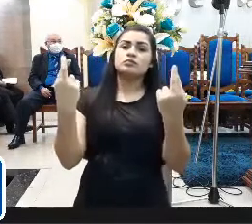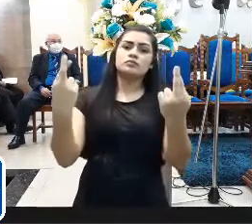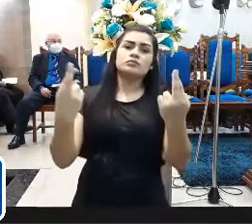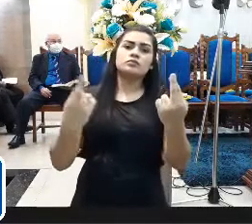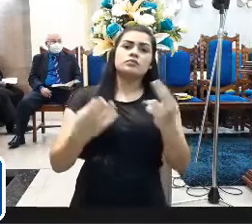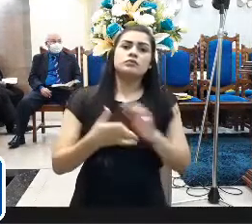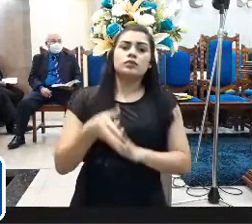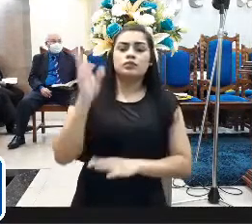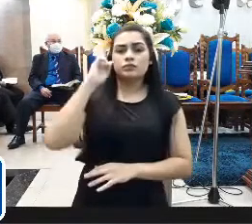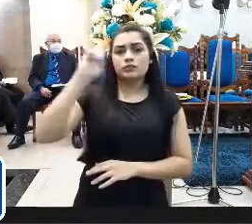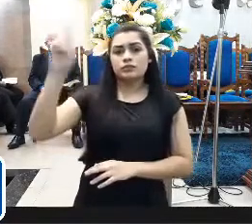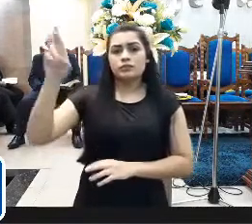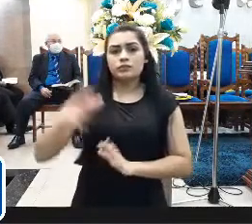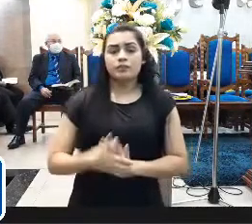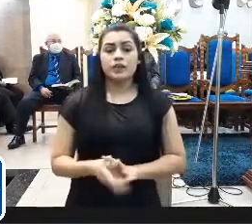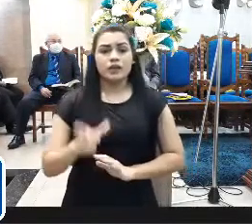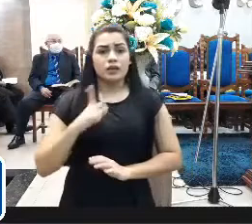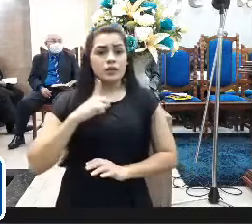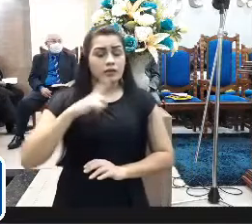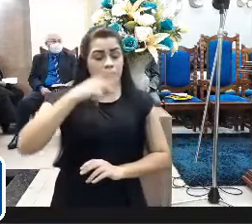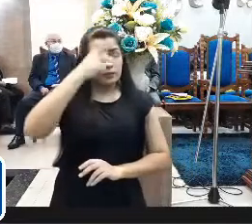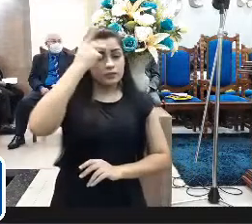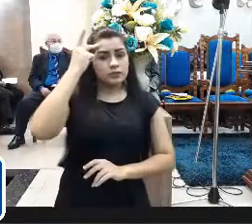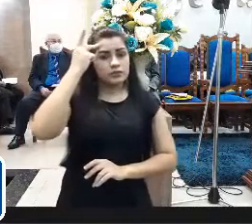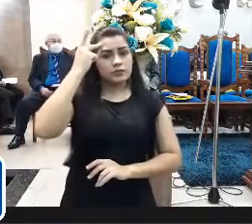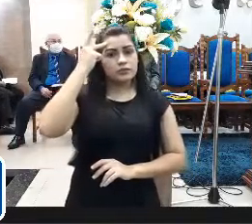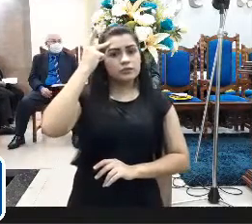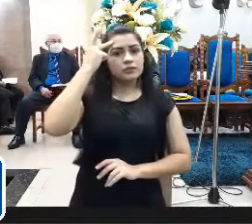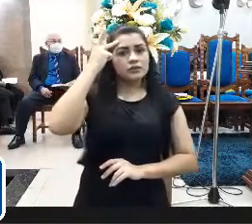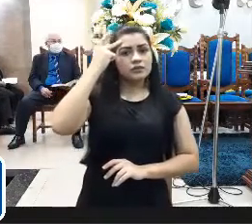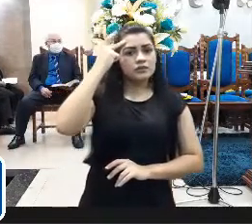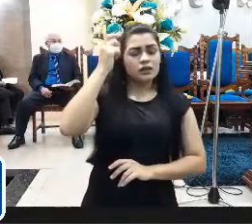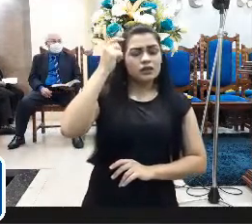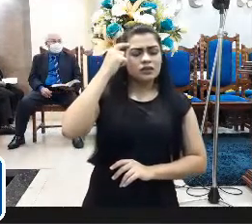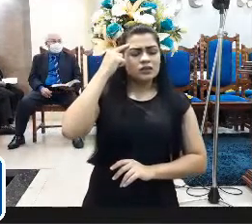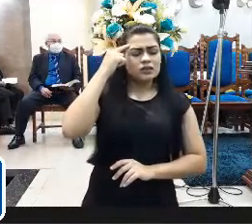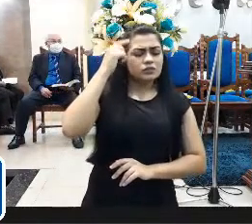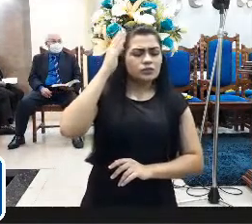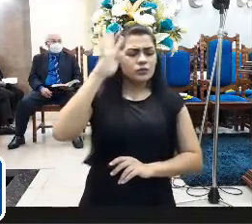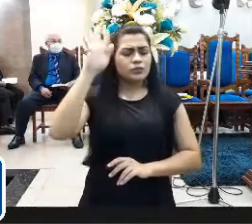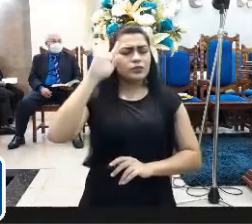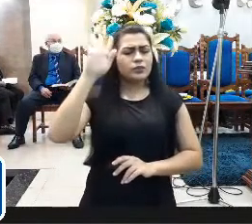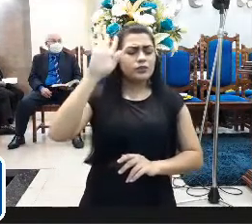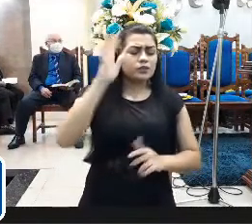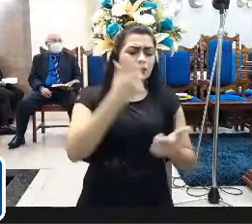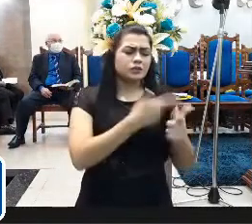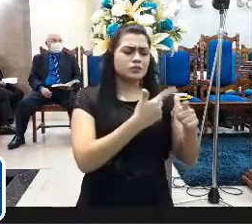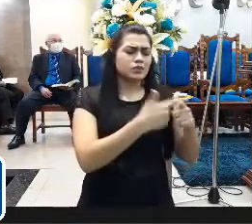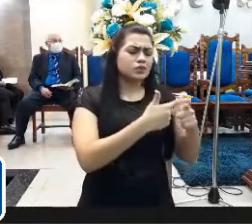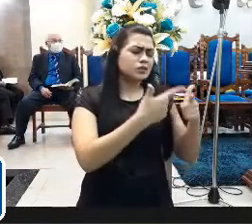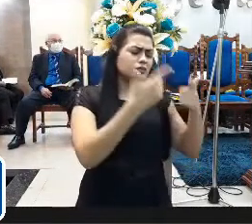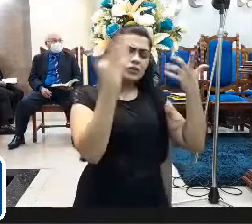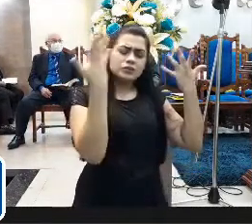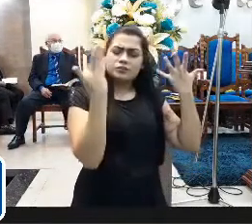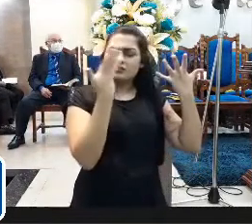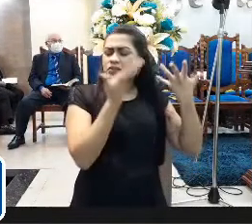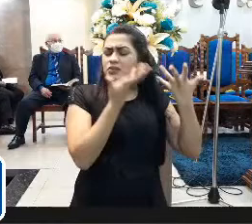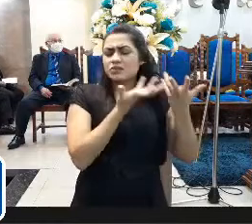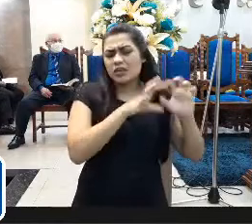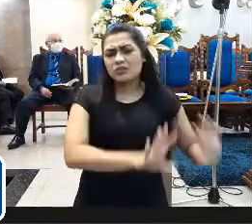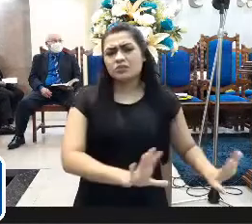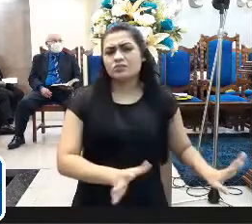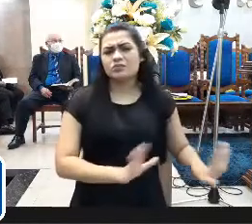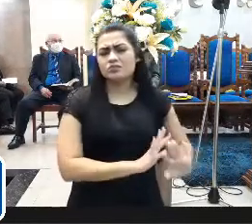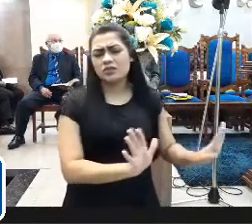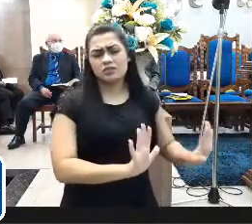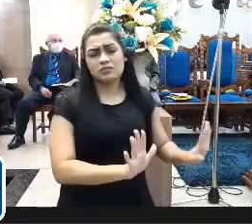confiante. Tem pessoas que a mente dele, qualquer luta, qualquer dificuldade, dá mais não. Vou vencer não,